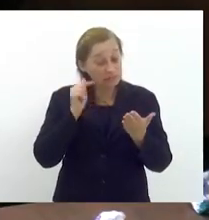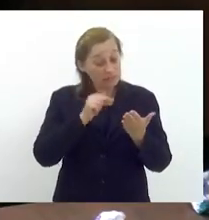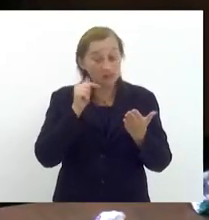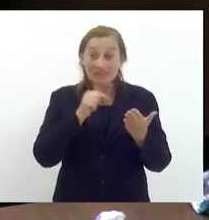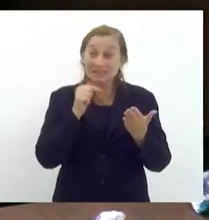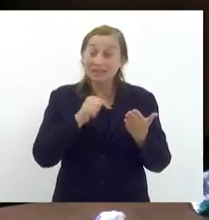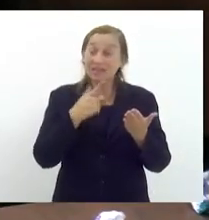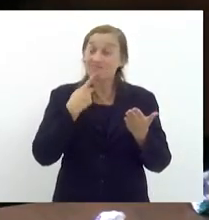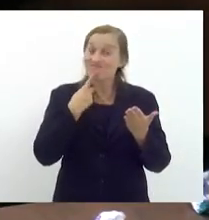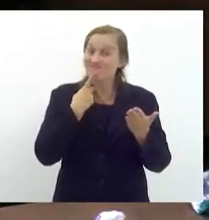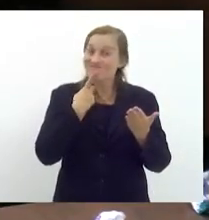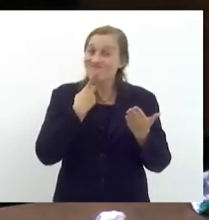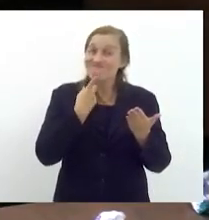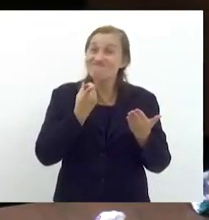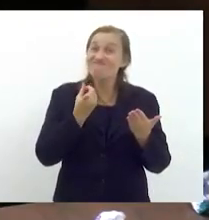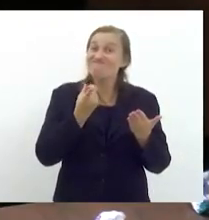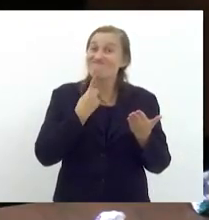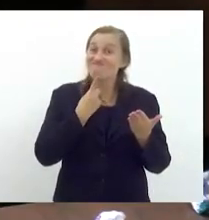é